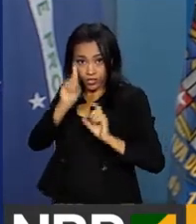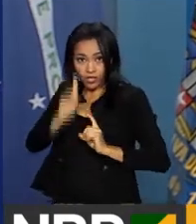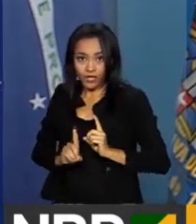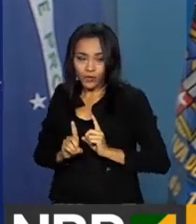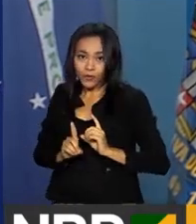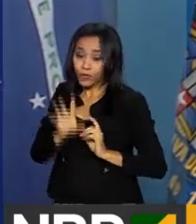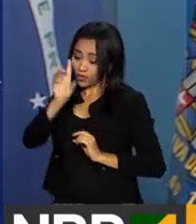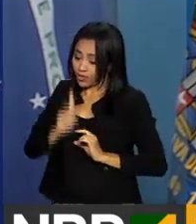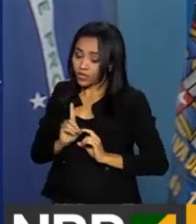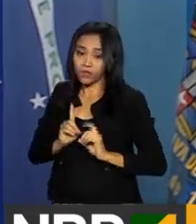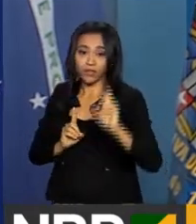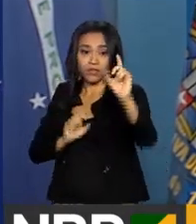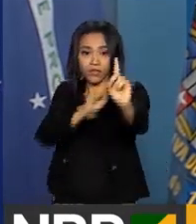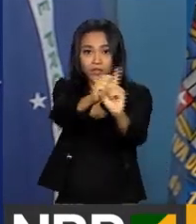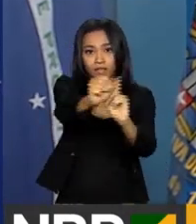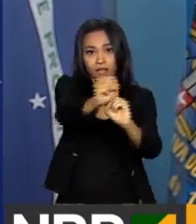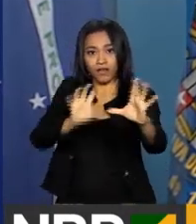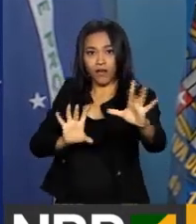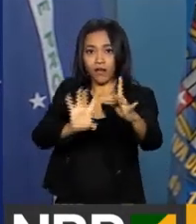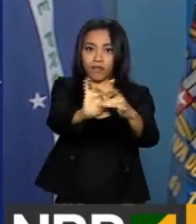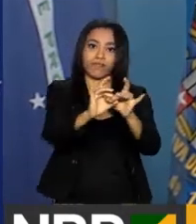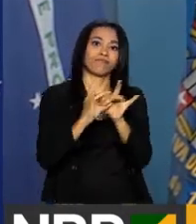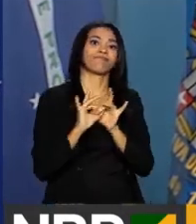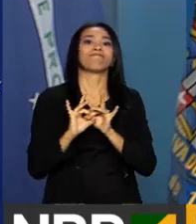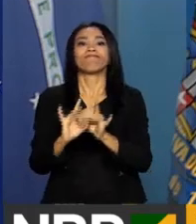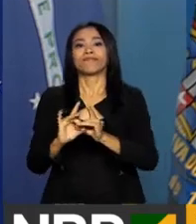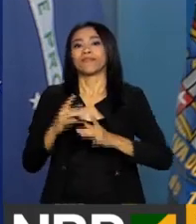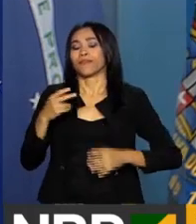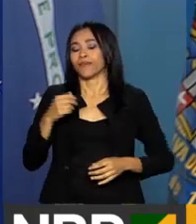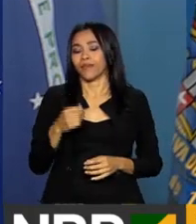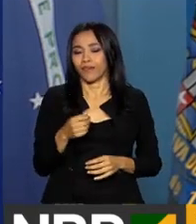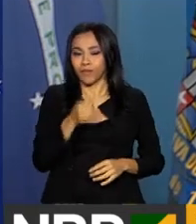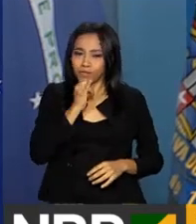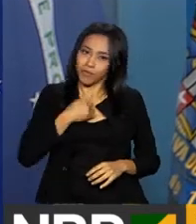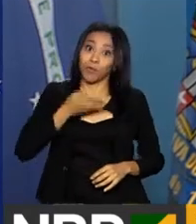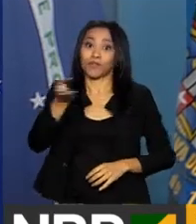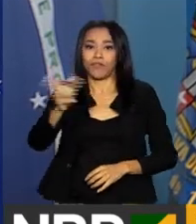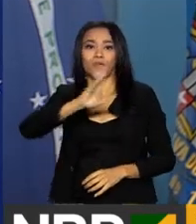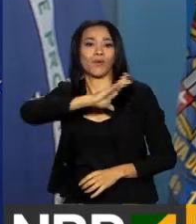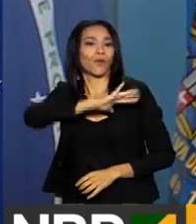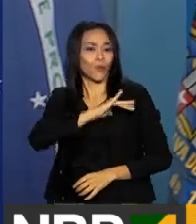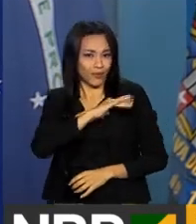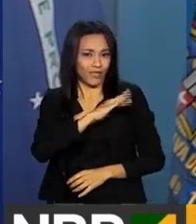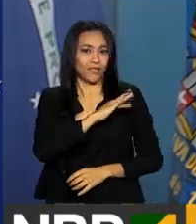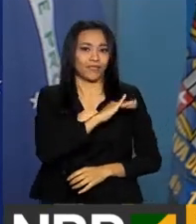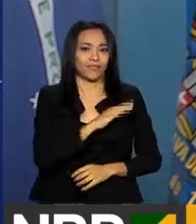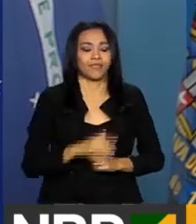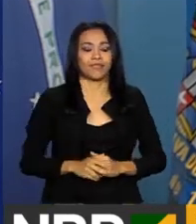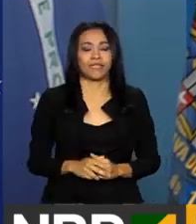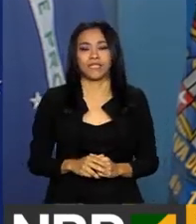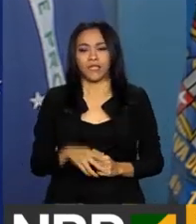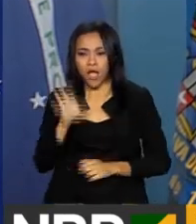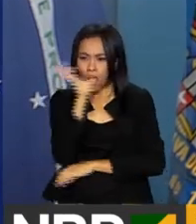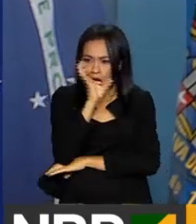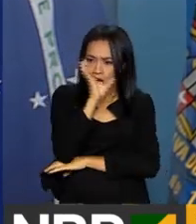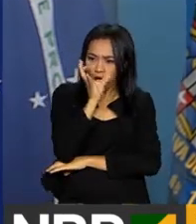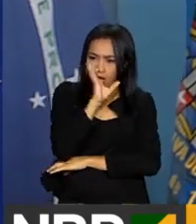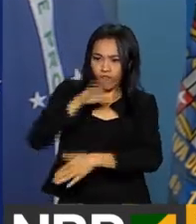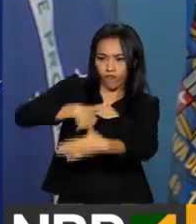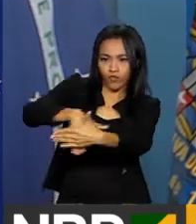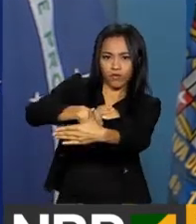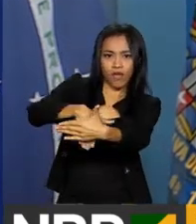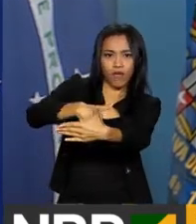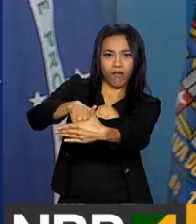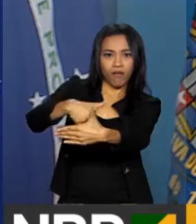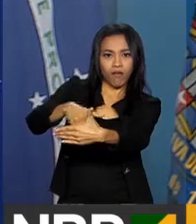onde está o direito está a sociedade eu posso visitar por exemplo corinthians goulart e assistiram à partida de